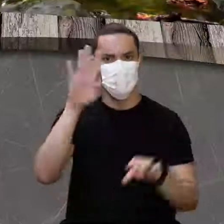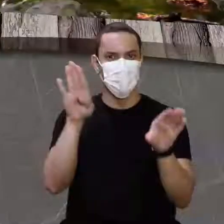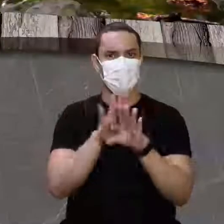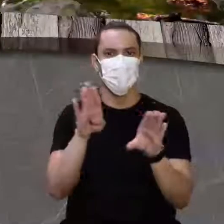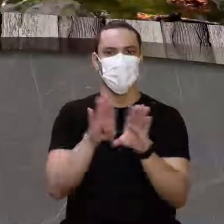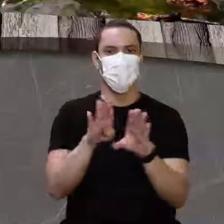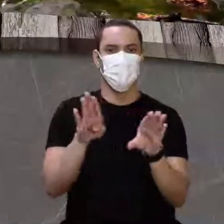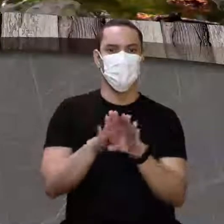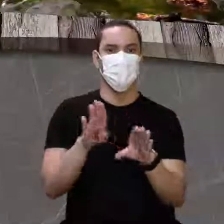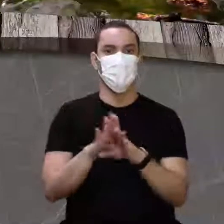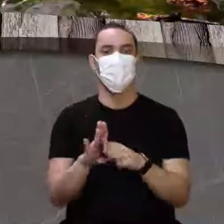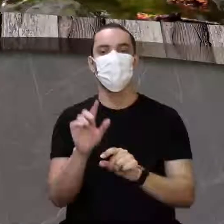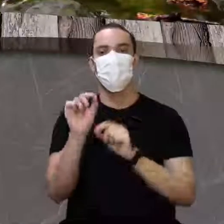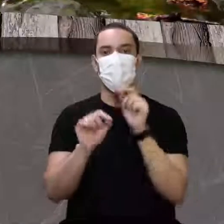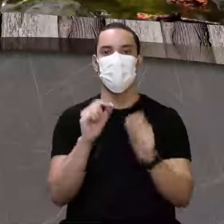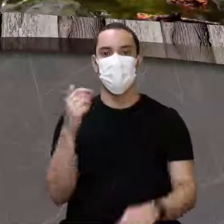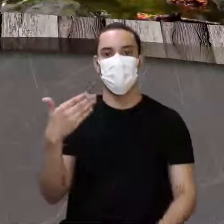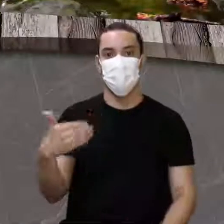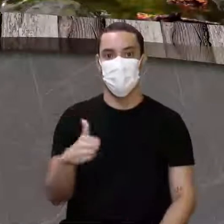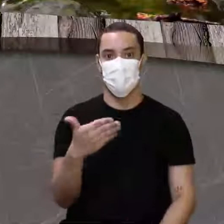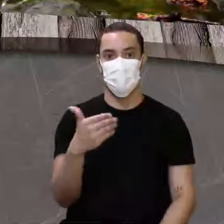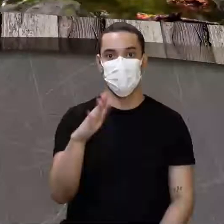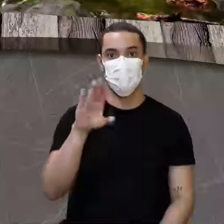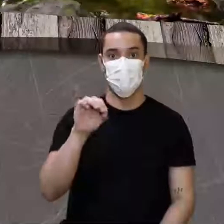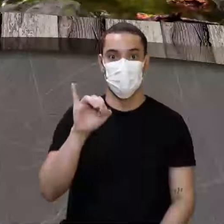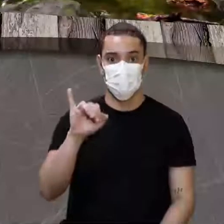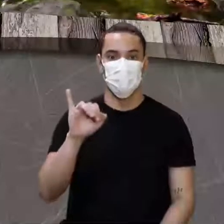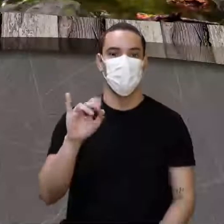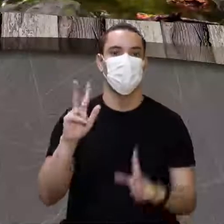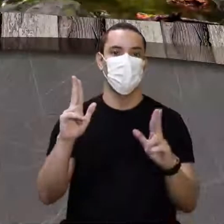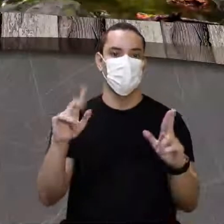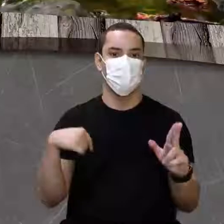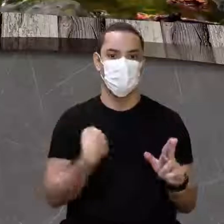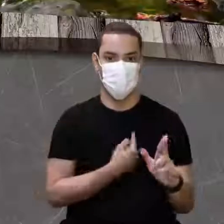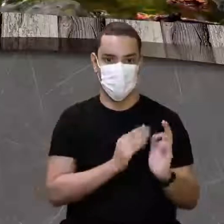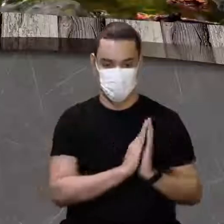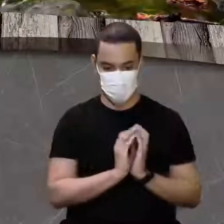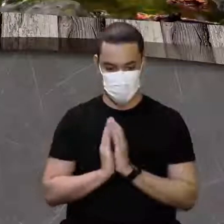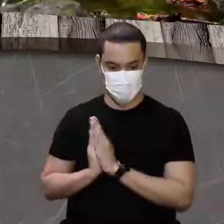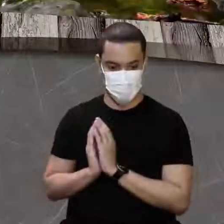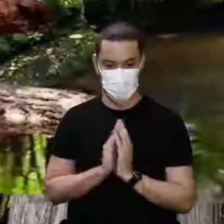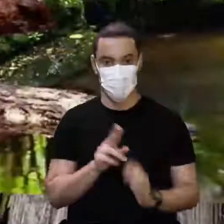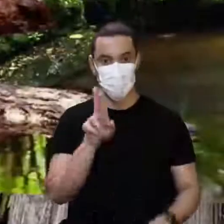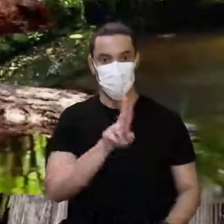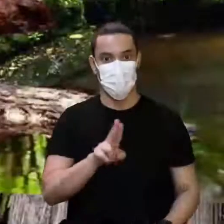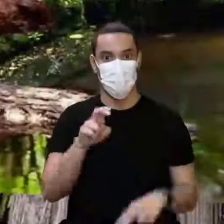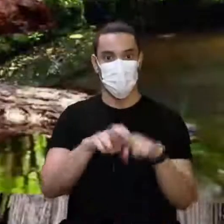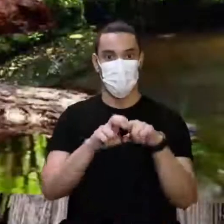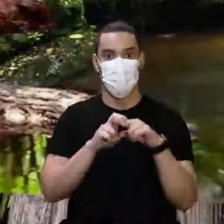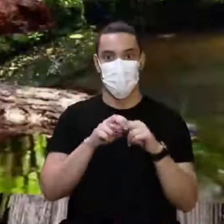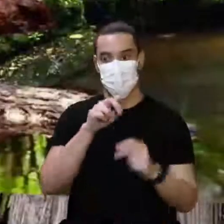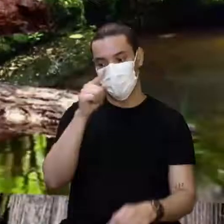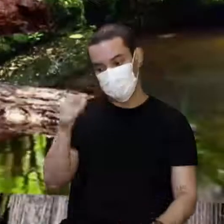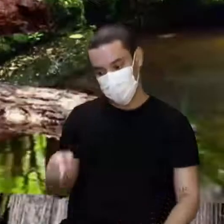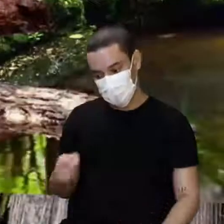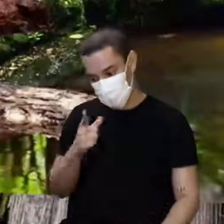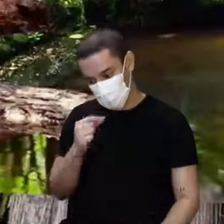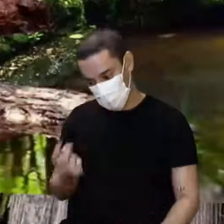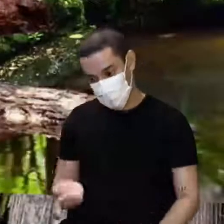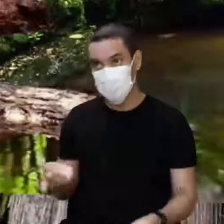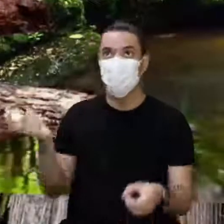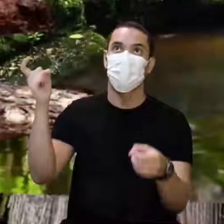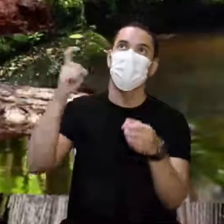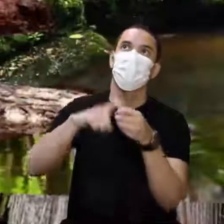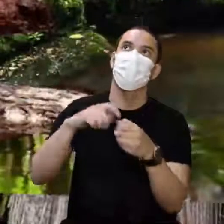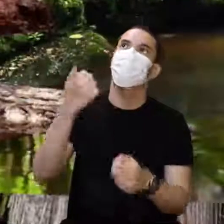O peixe-boi, ele também tem respiração como nós, né? Pelos pulmões, então ele tem que utilizar a respiração aérea, do